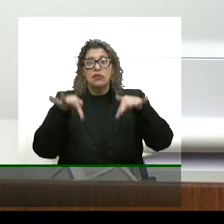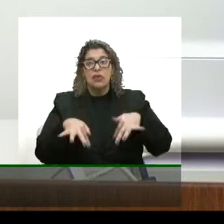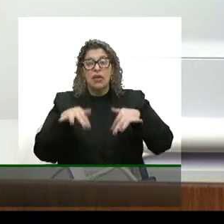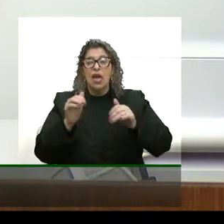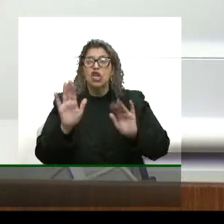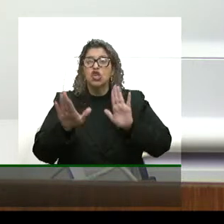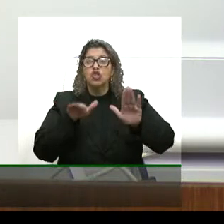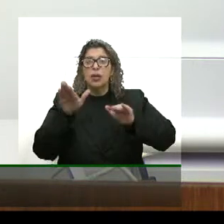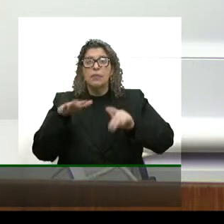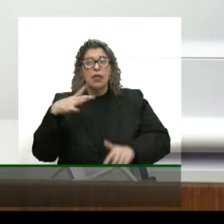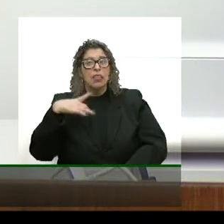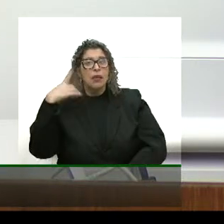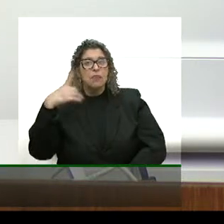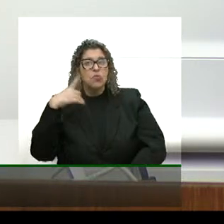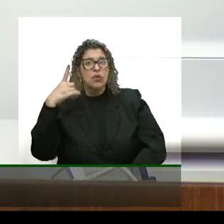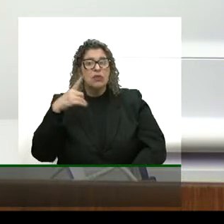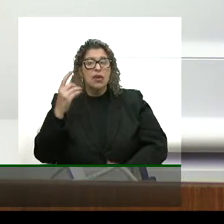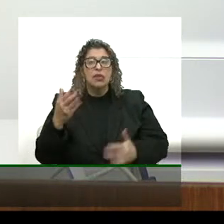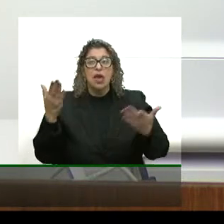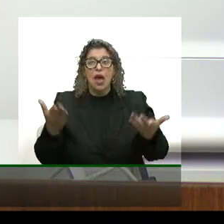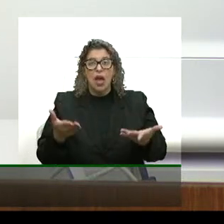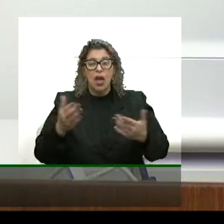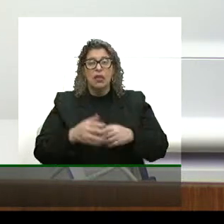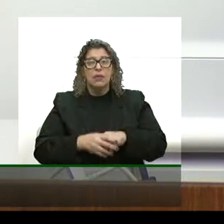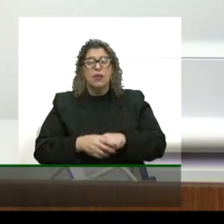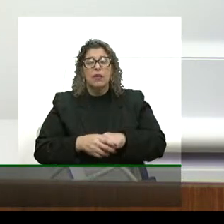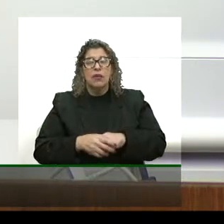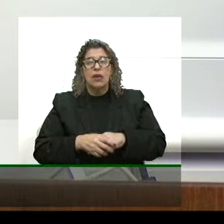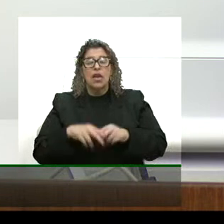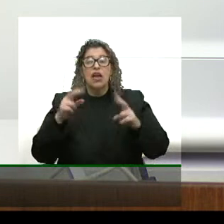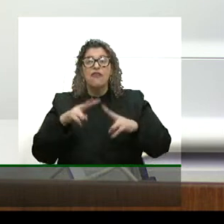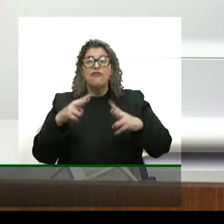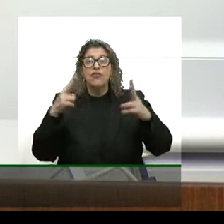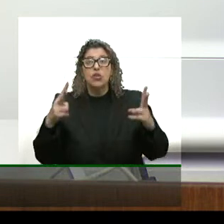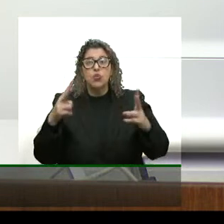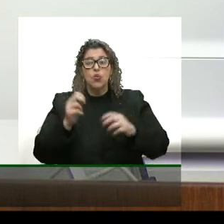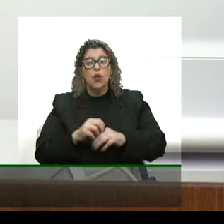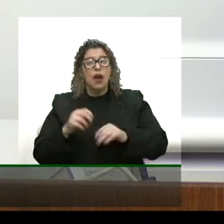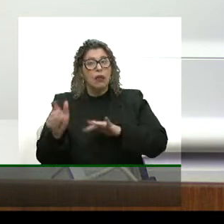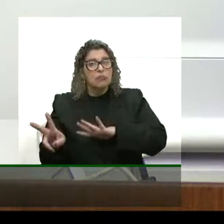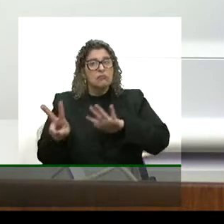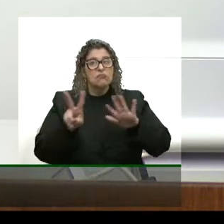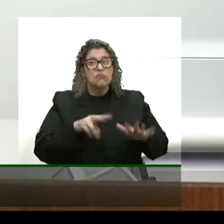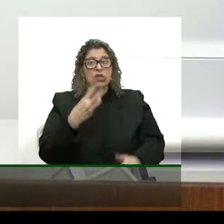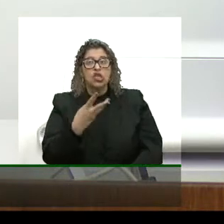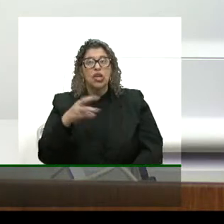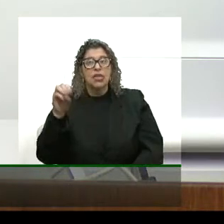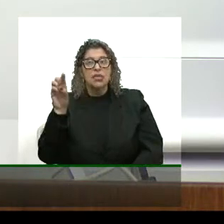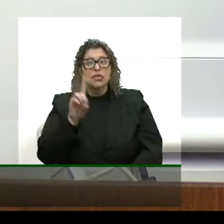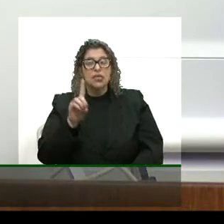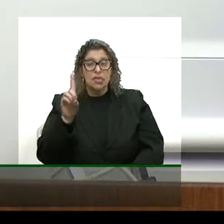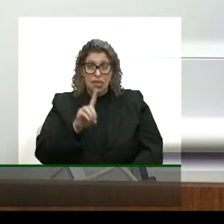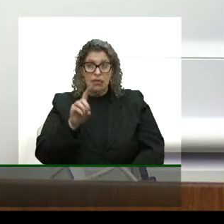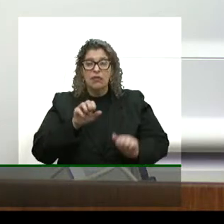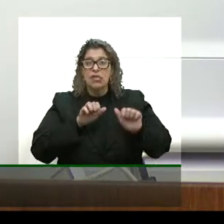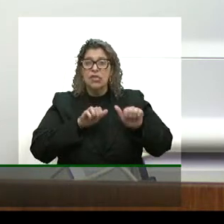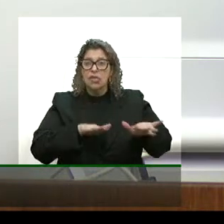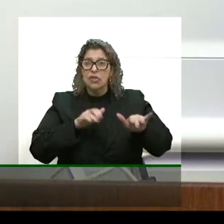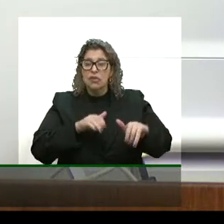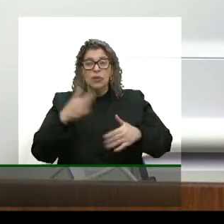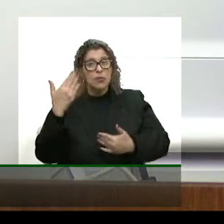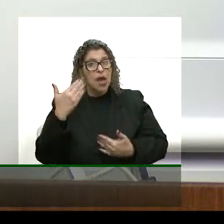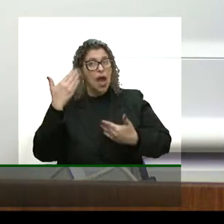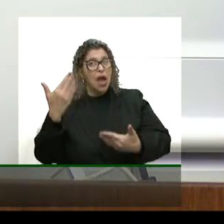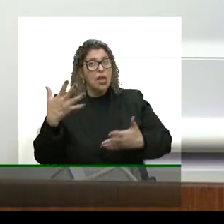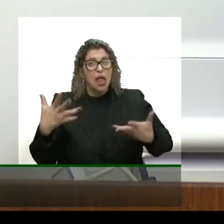senhores deputados, senhoras deputadas para a sessão virtual da próxima semana, dia 30 de setembro, mais uma vez